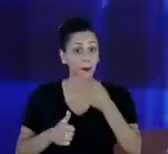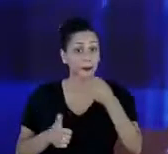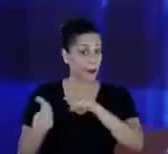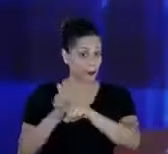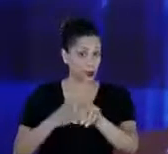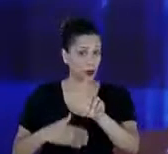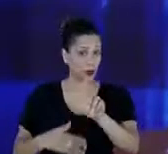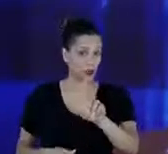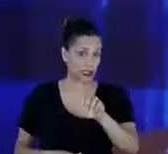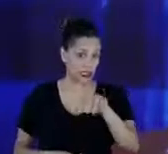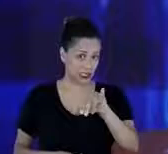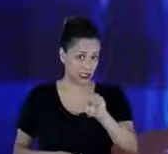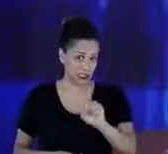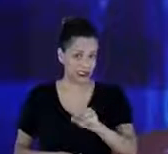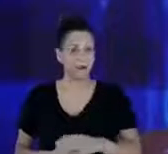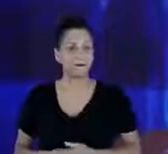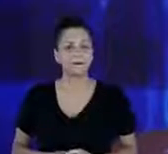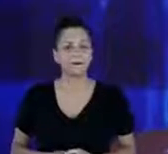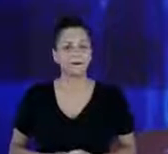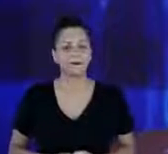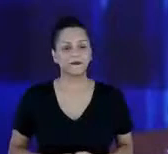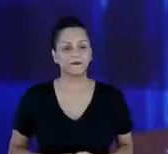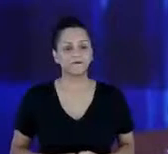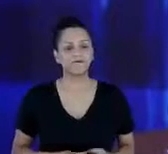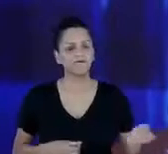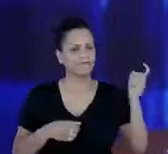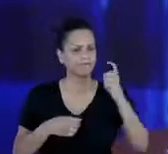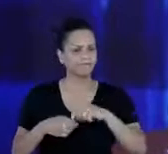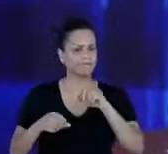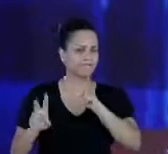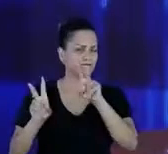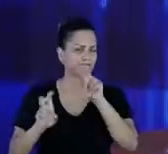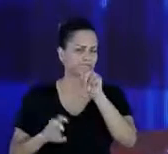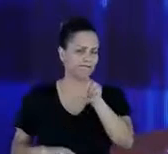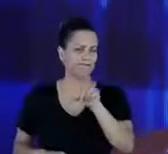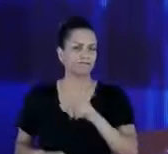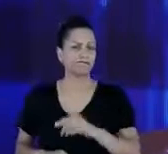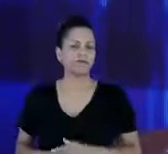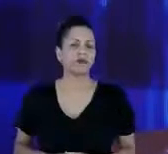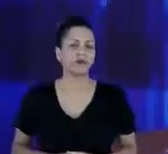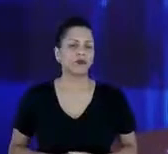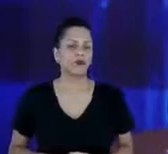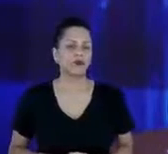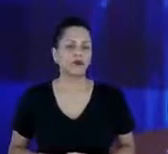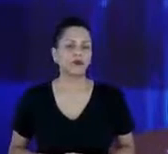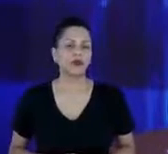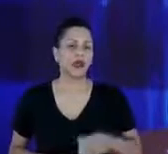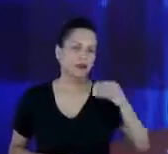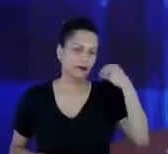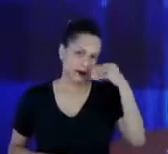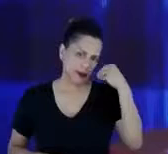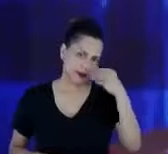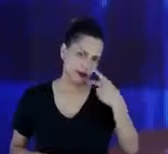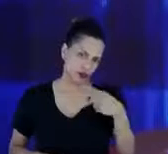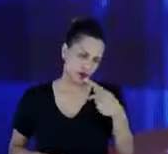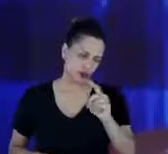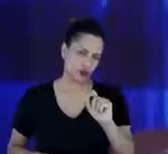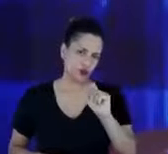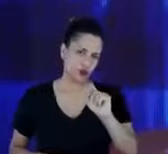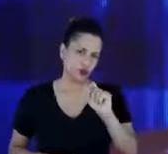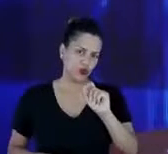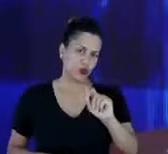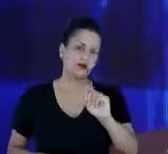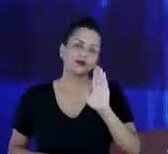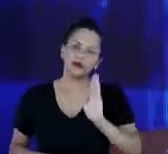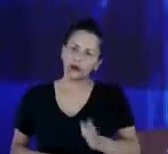deles voltando lá naquele. Quer que eu comentei ele é a sua experiência né que você